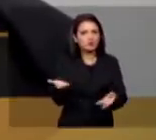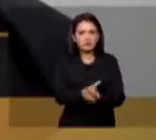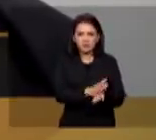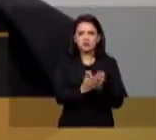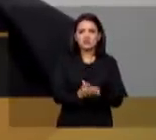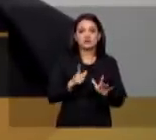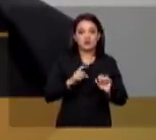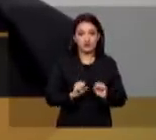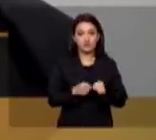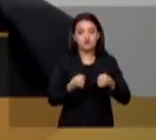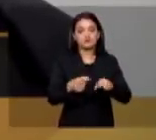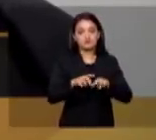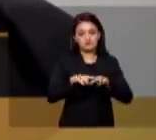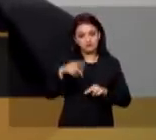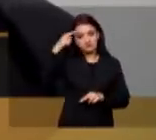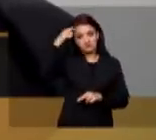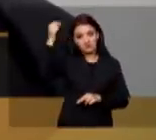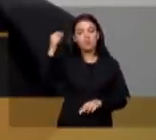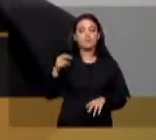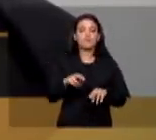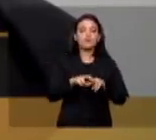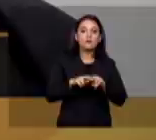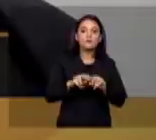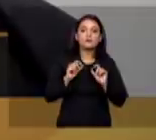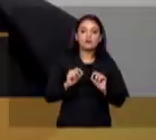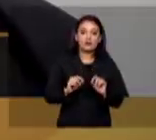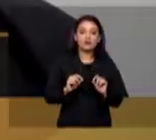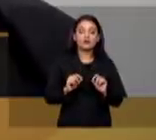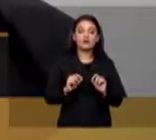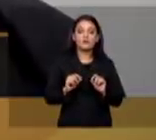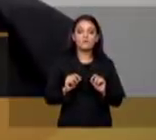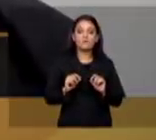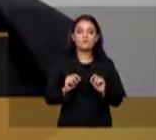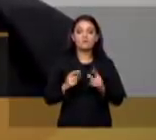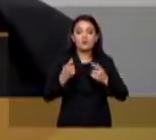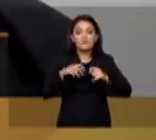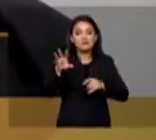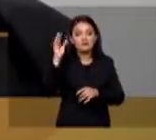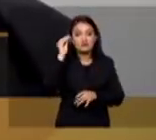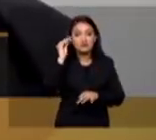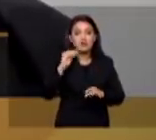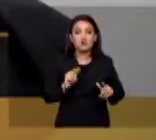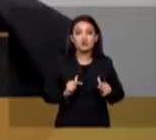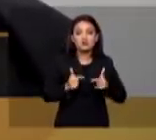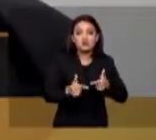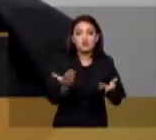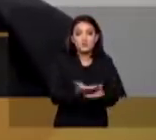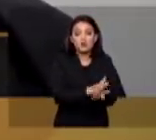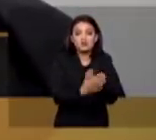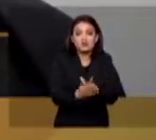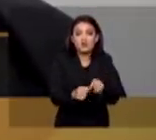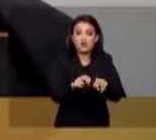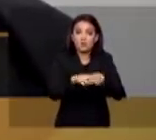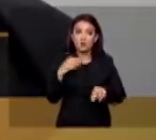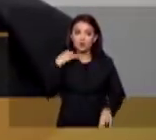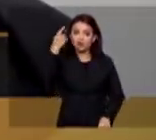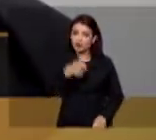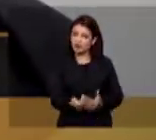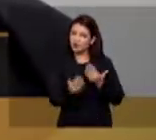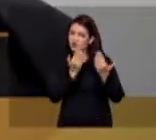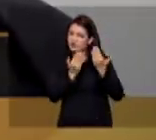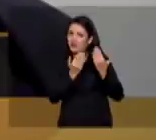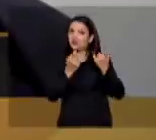pelo autor em decorrência da taxatividade das nulidades, haveria de se entender que os atos processuais praticados por juiz suspeito deveriam